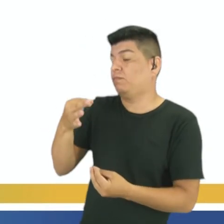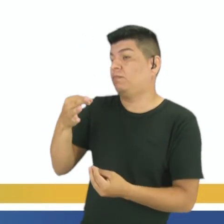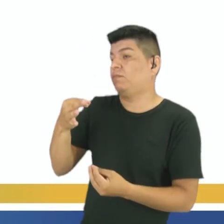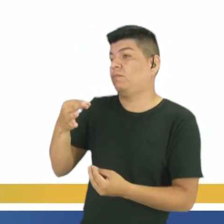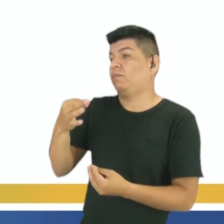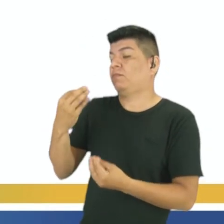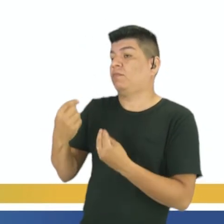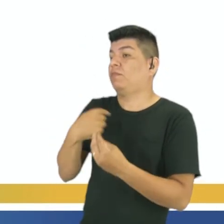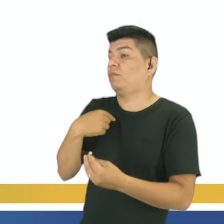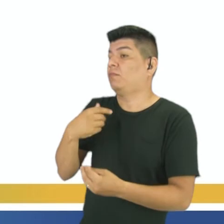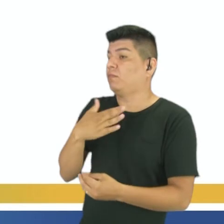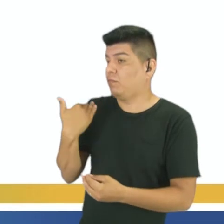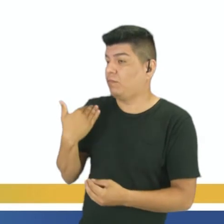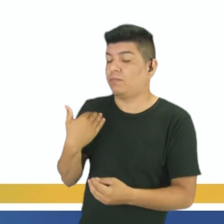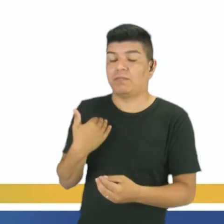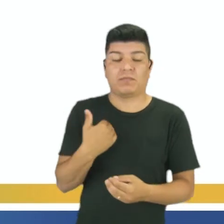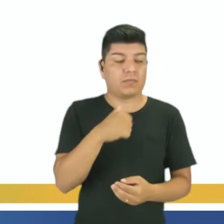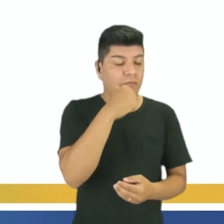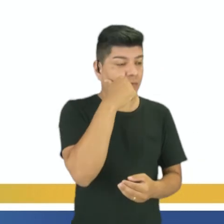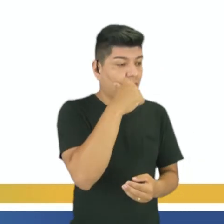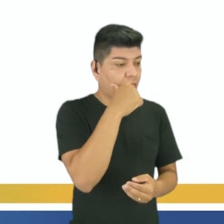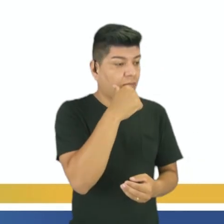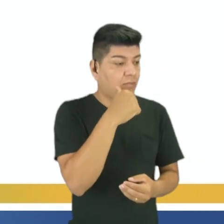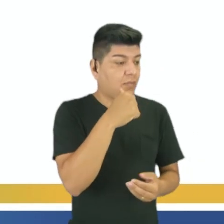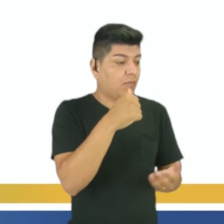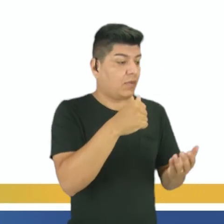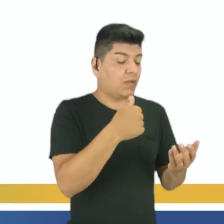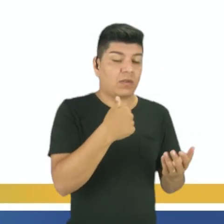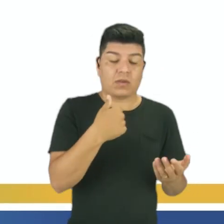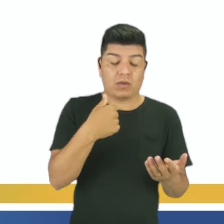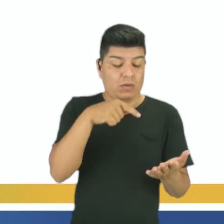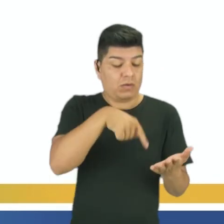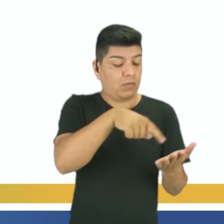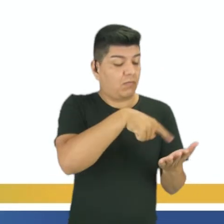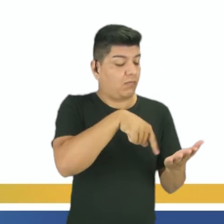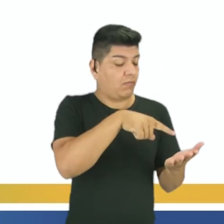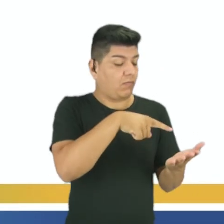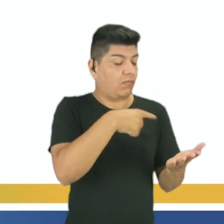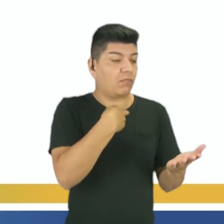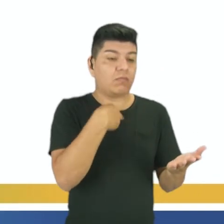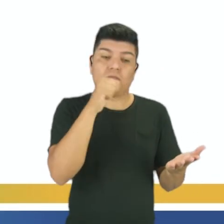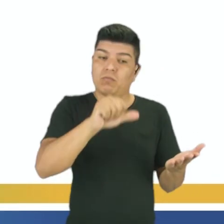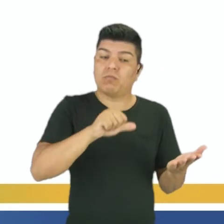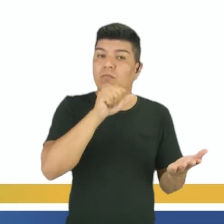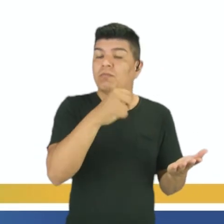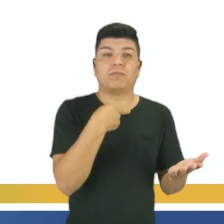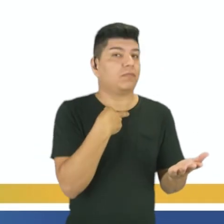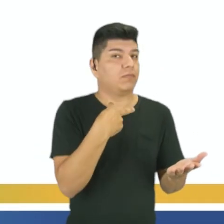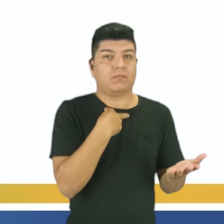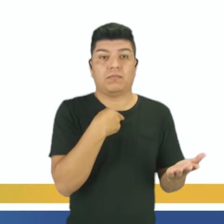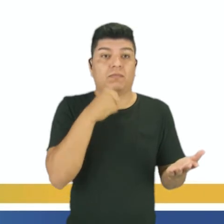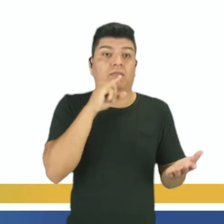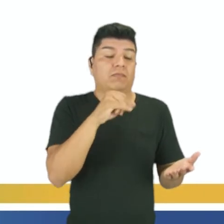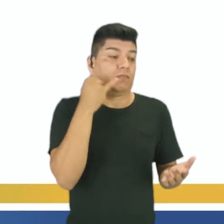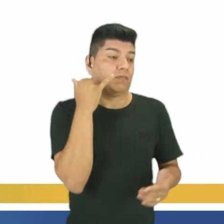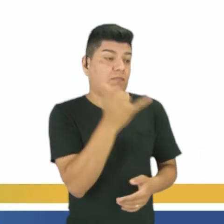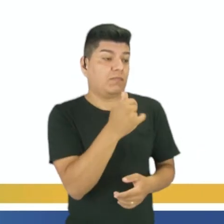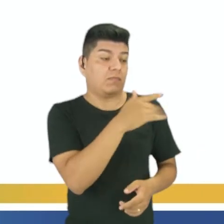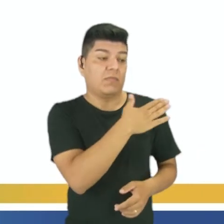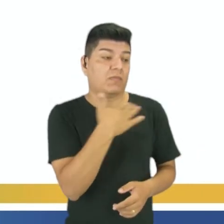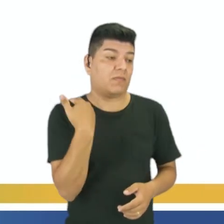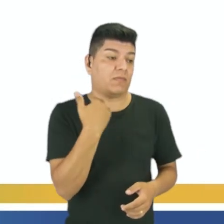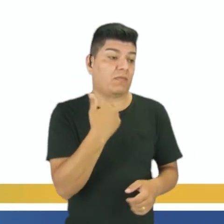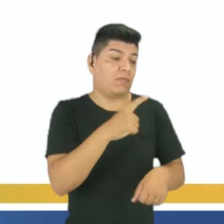como e quando ela virá. O que está na palma da sua mão não pode ser mudado. Se eu lhe disser que você vai